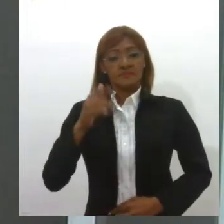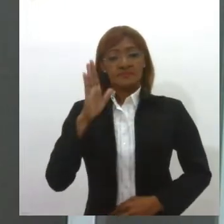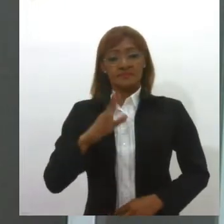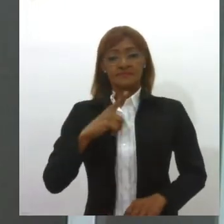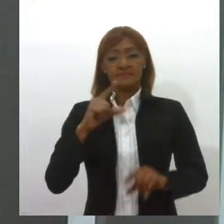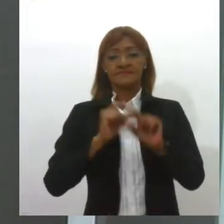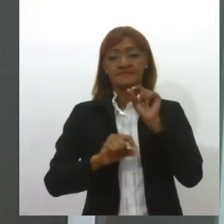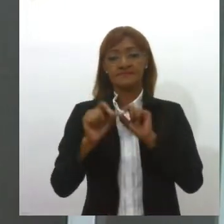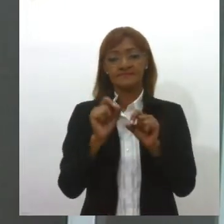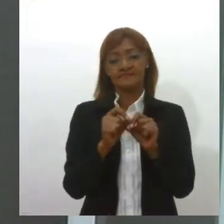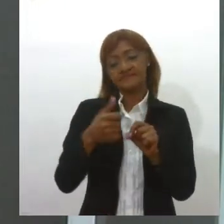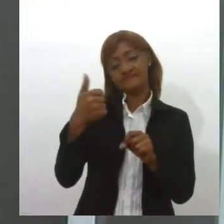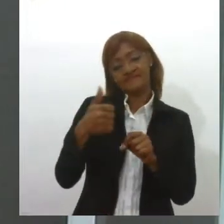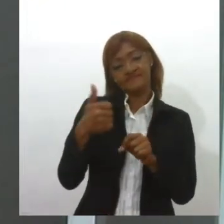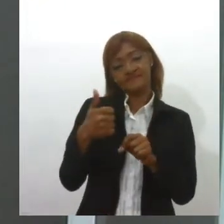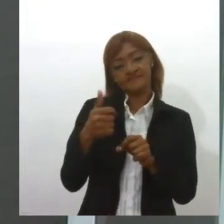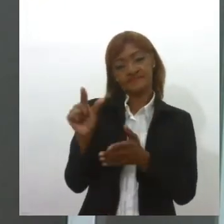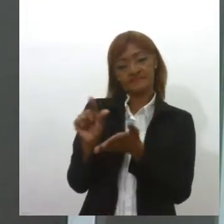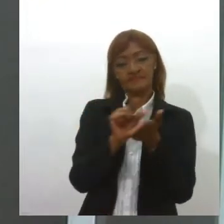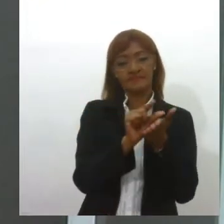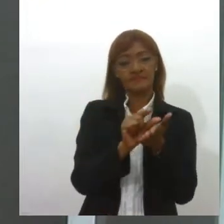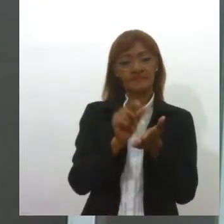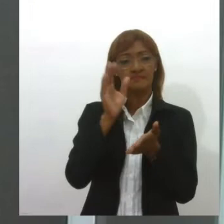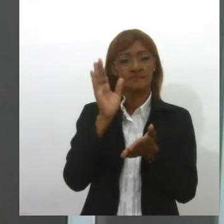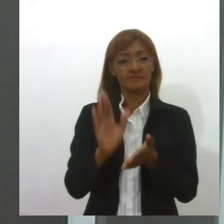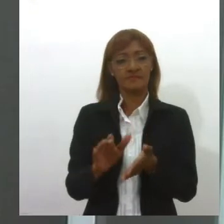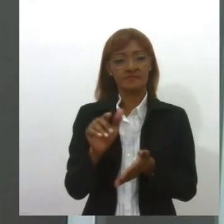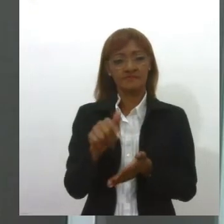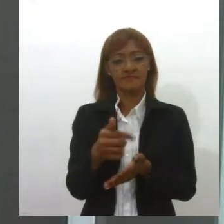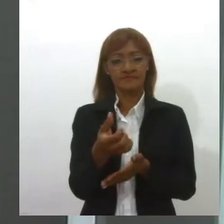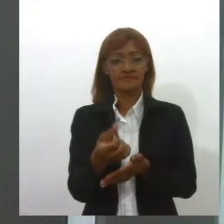vacinal com a primeira dose já alcançou